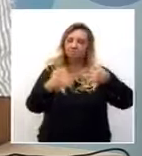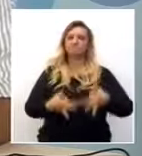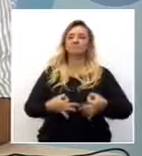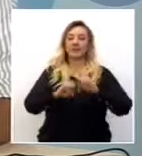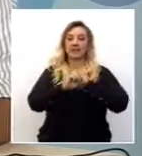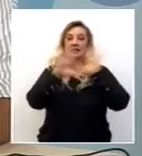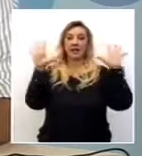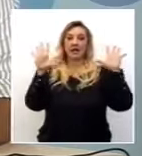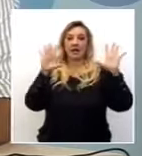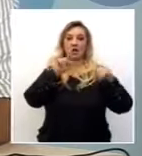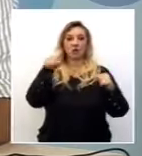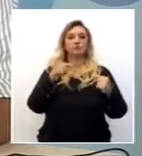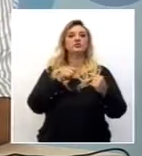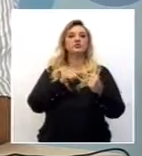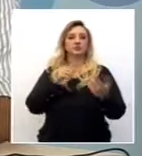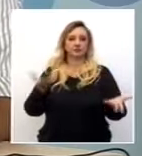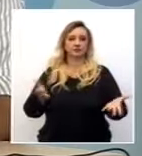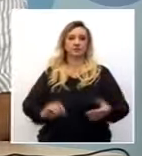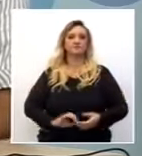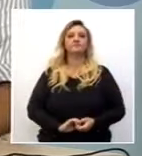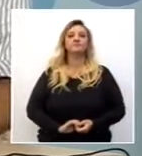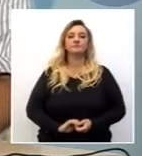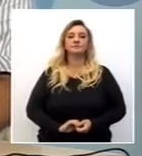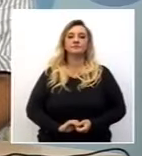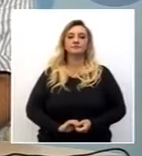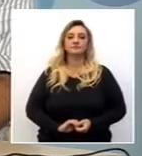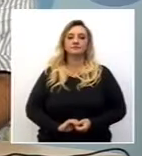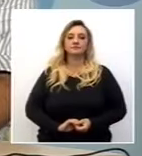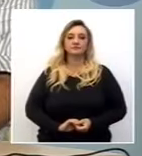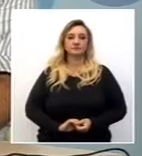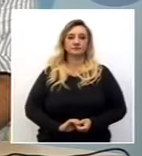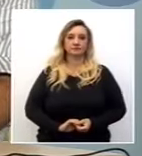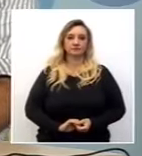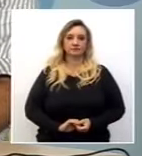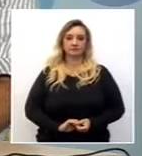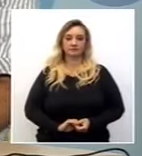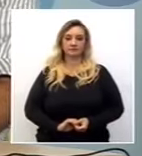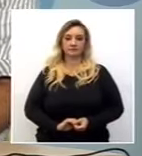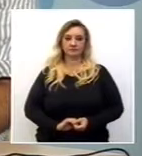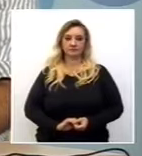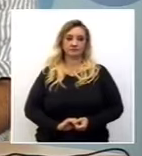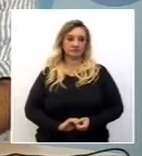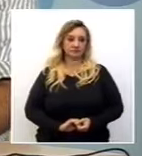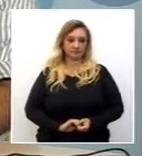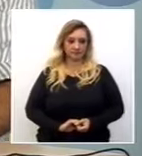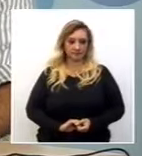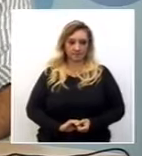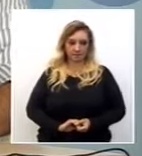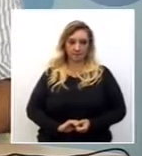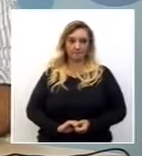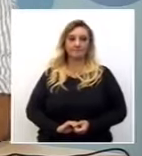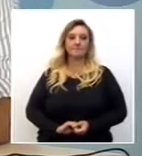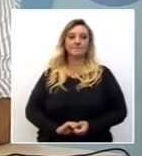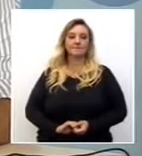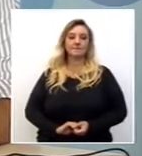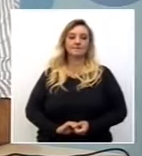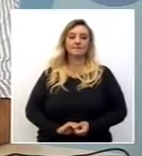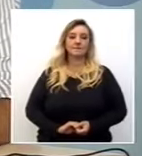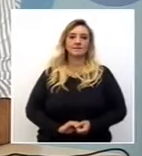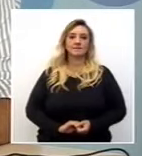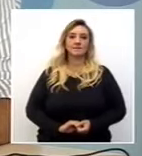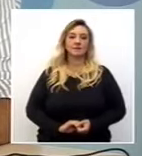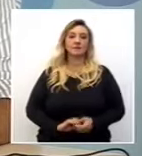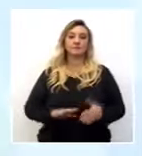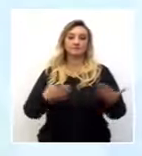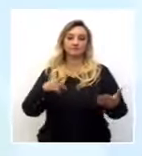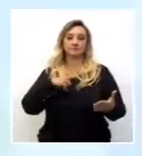mais clara e objetiva. Não é isso? Isso. Bom, a gente ainda tem mais